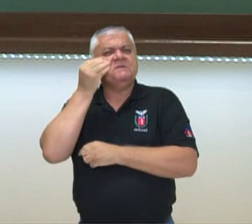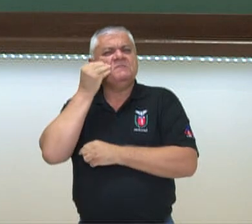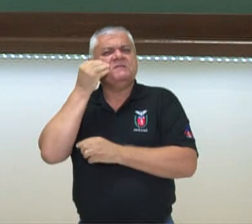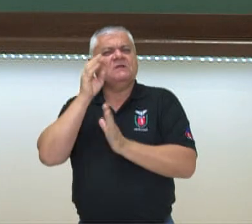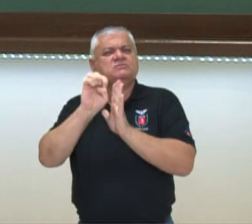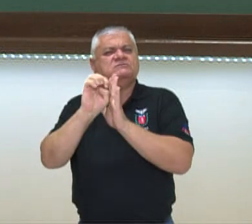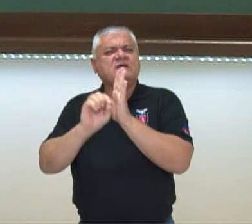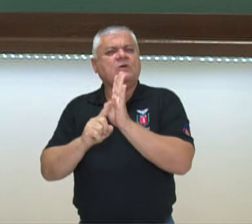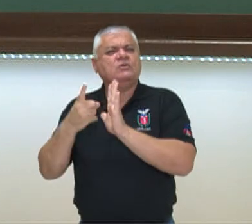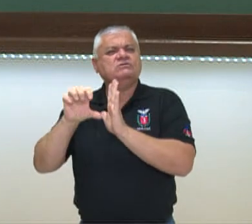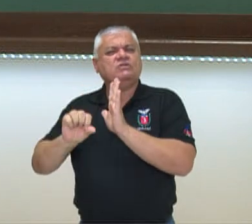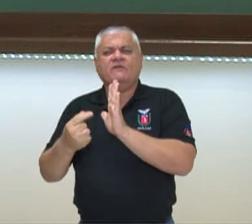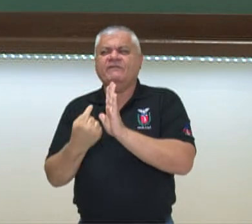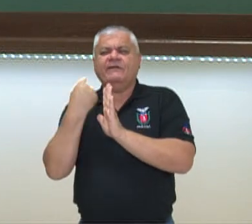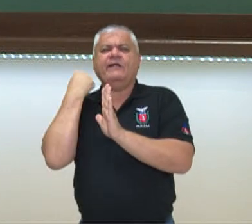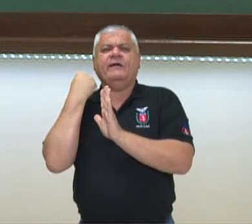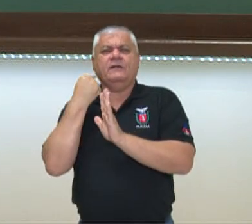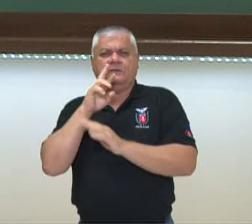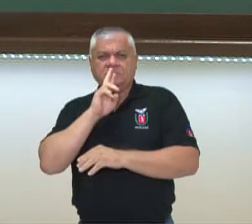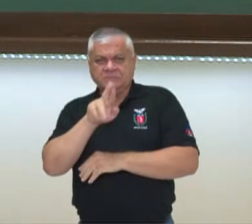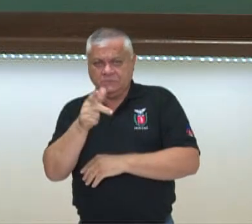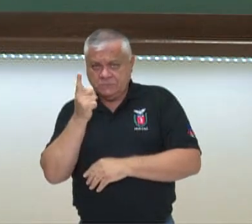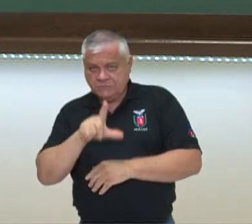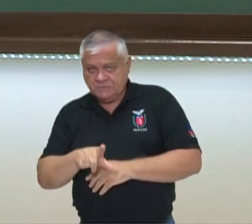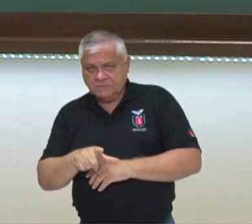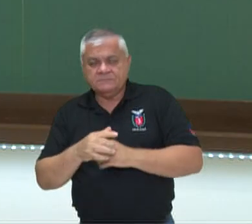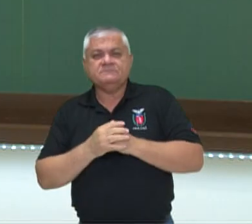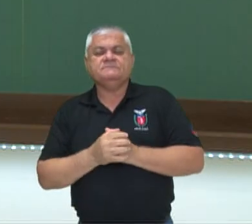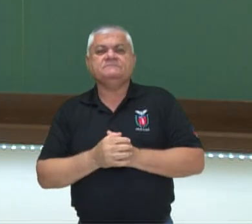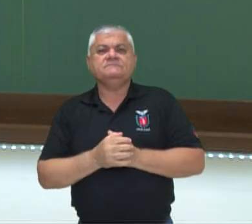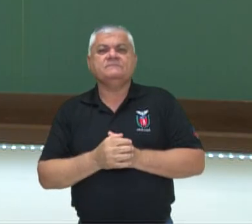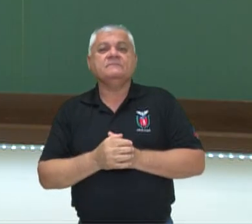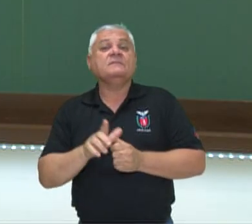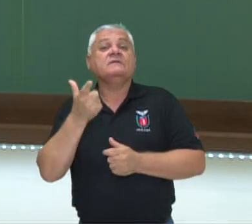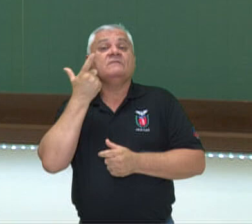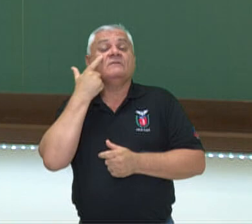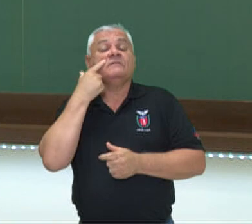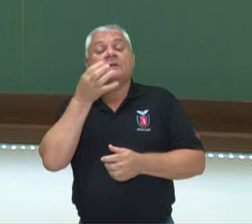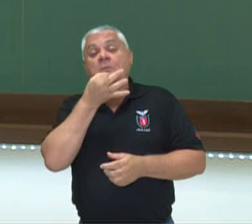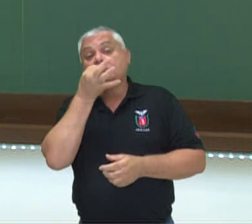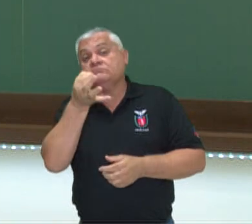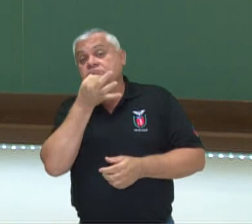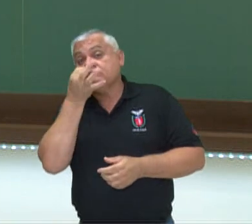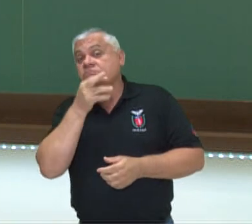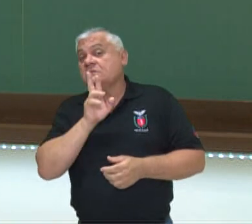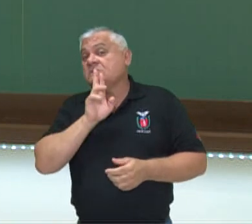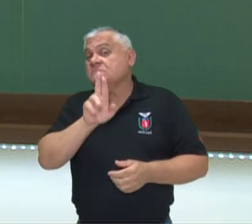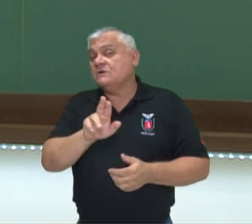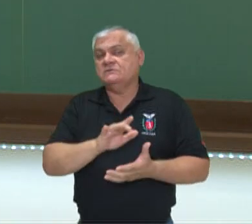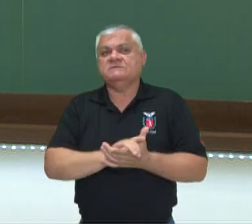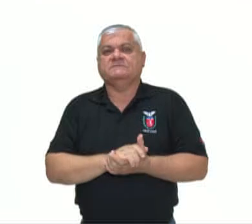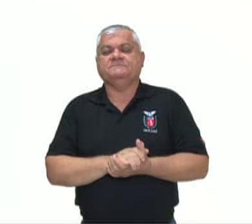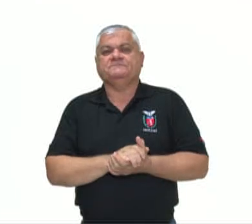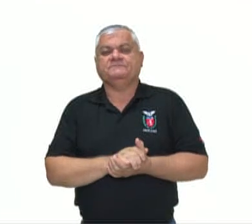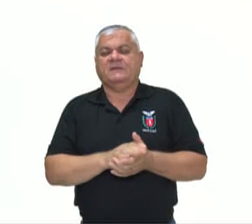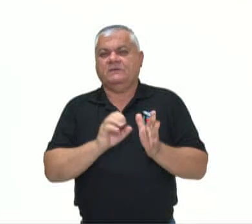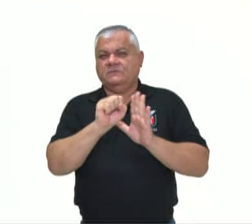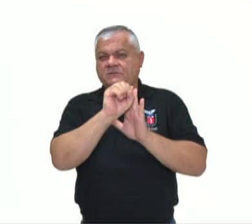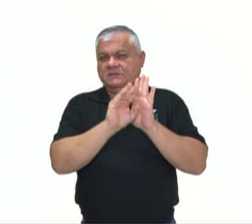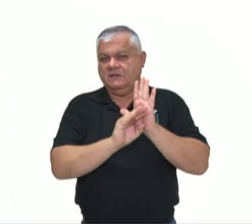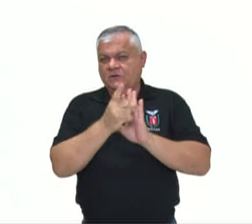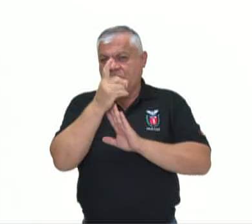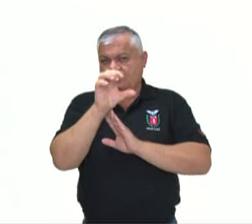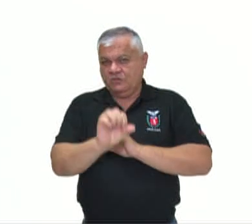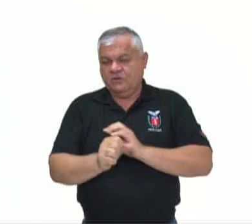século XIX? Conseguiram responder? Vamos aqui para uma sugestão de resposta. No século XIX,